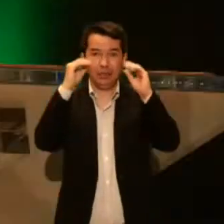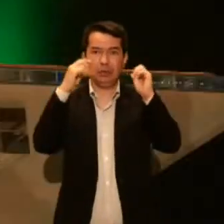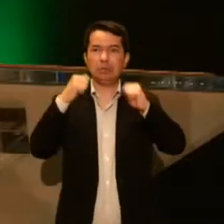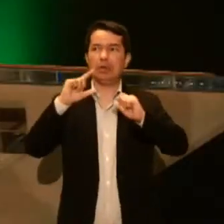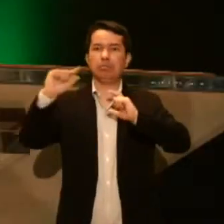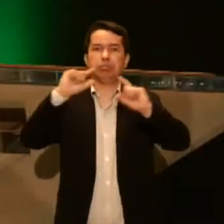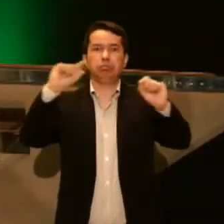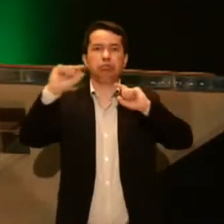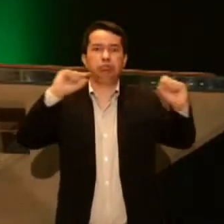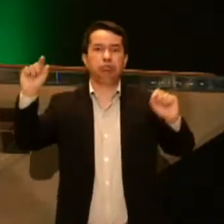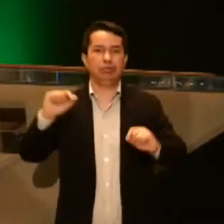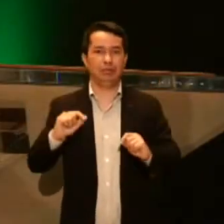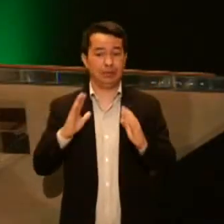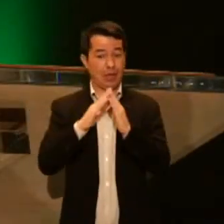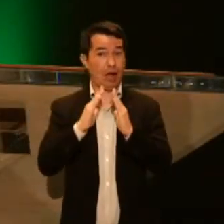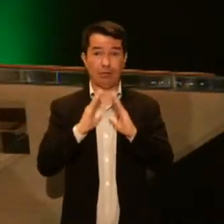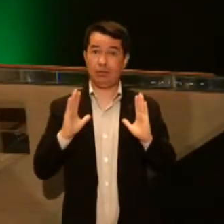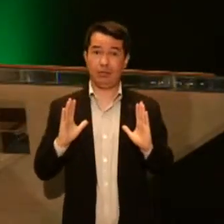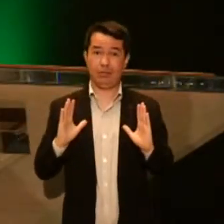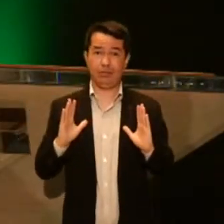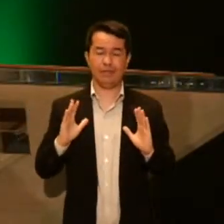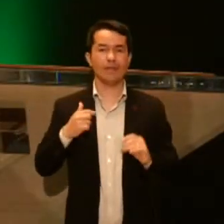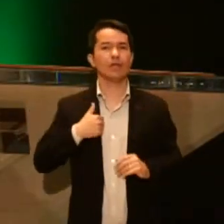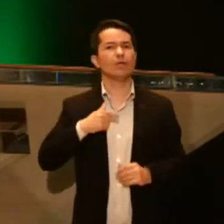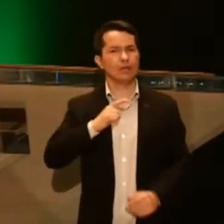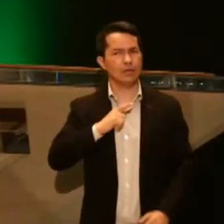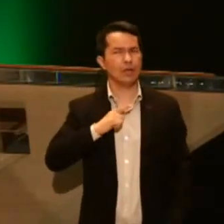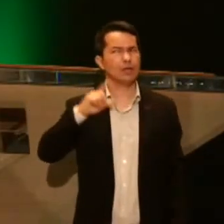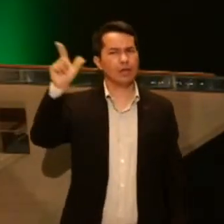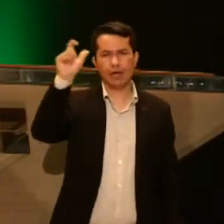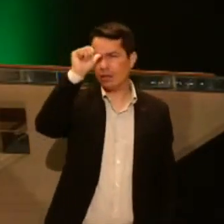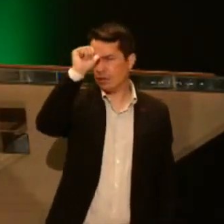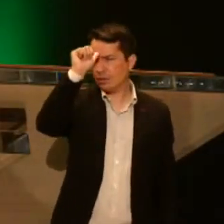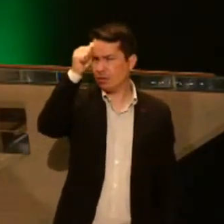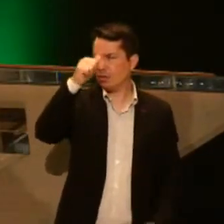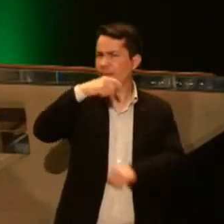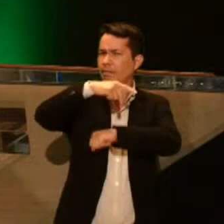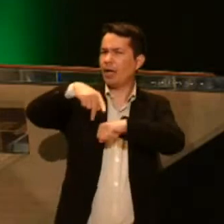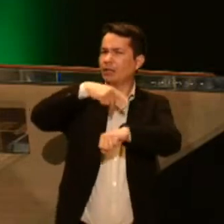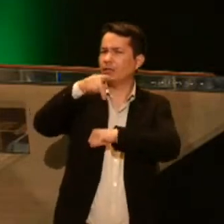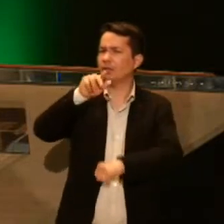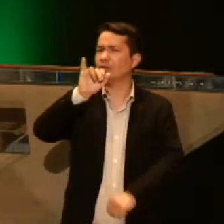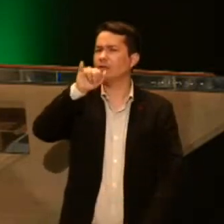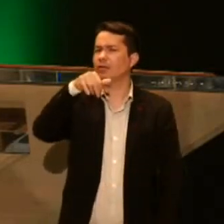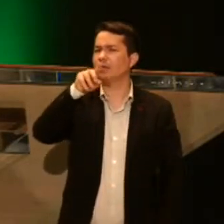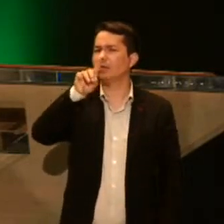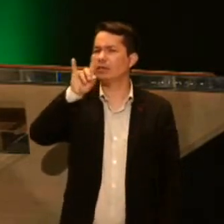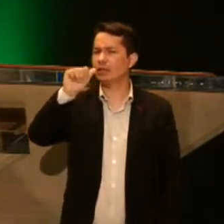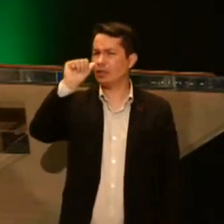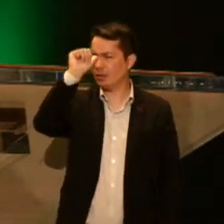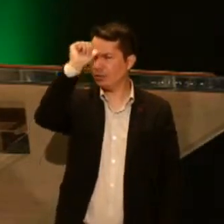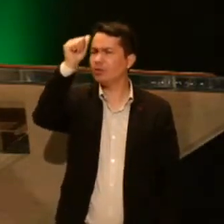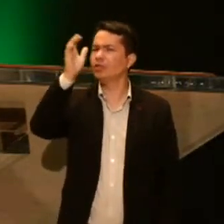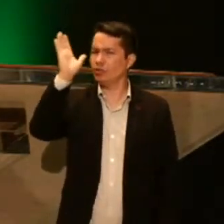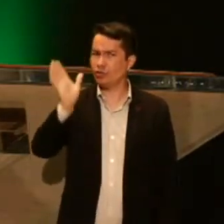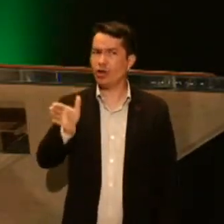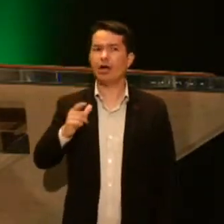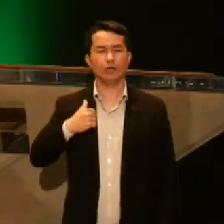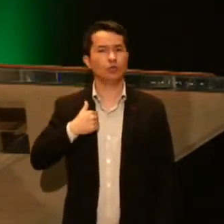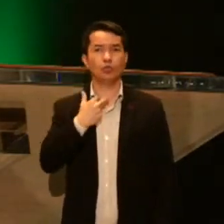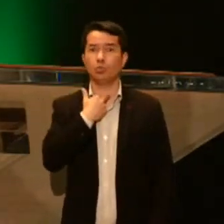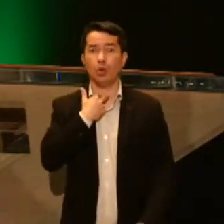Índia e teve uma revolução lá na Índia, e aí você não podia sair na rua porque tinha toque